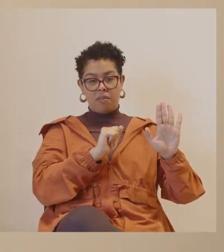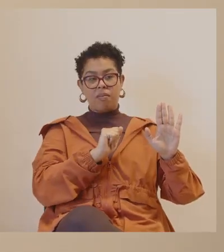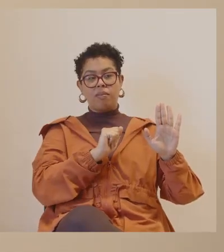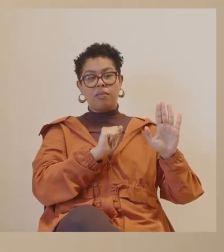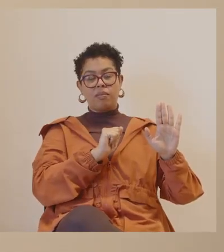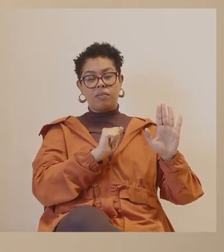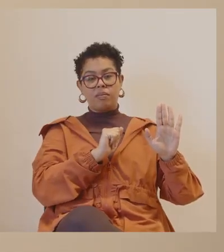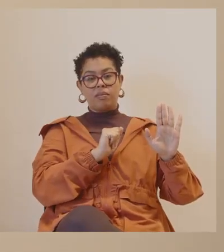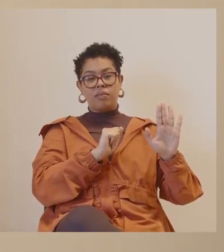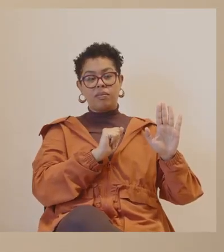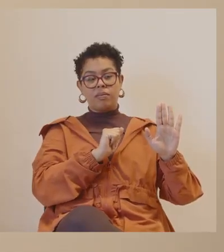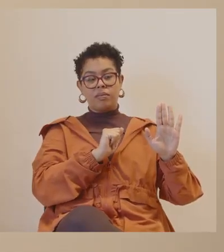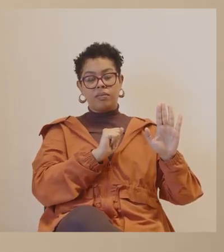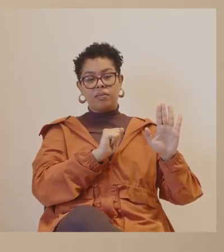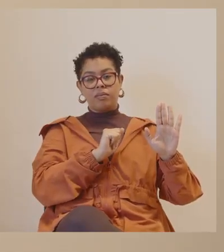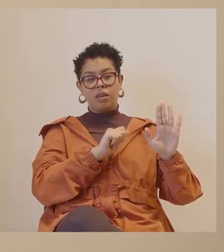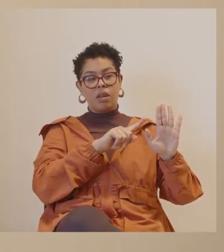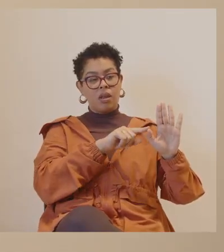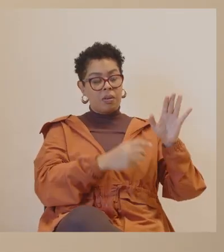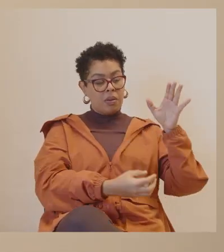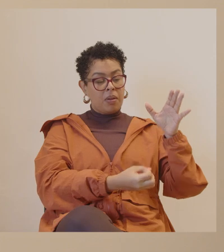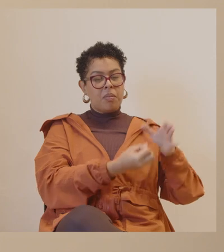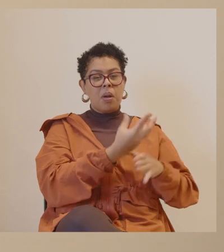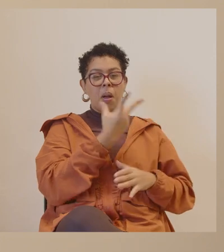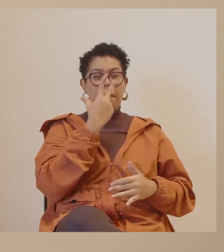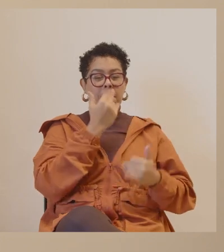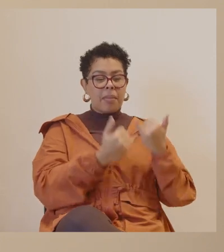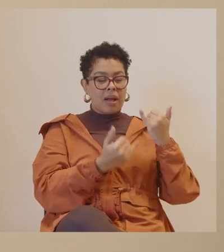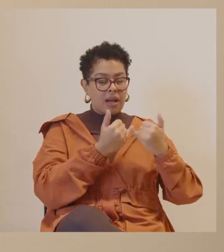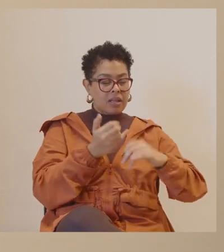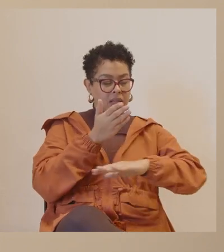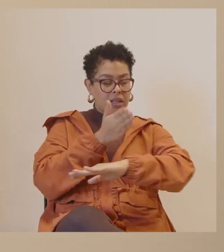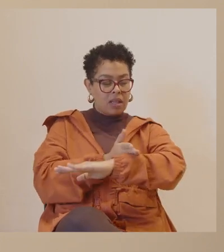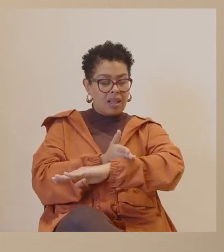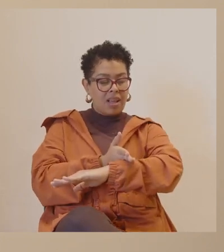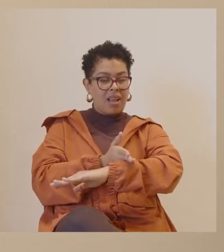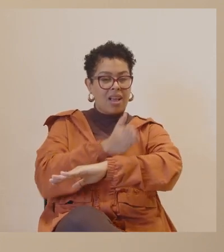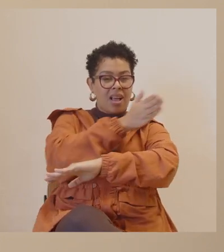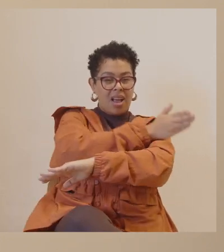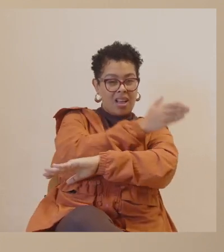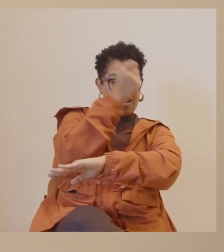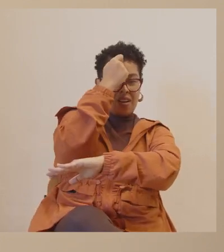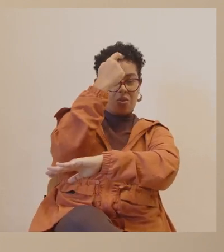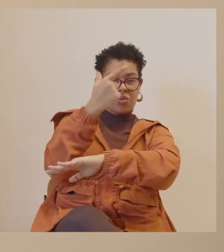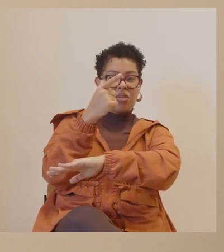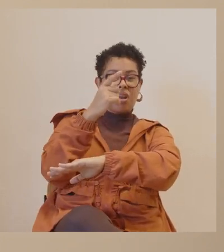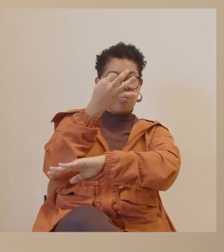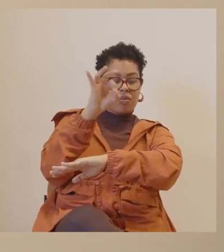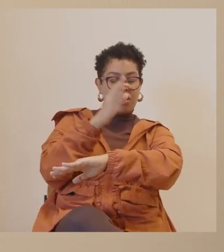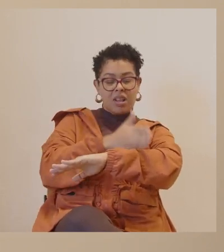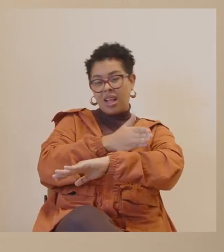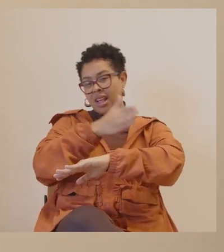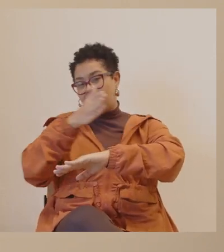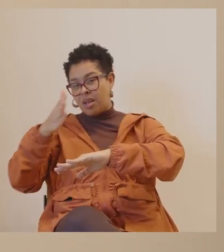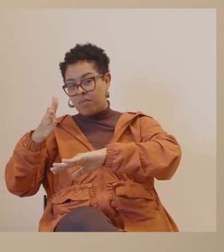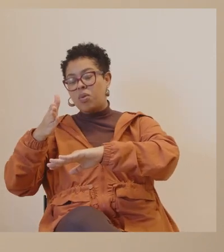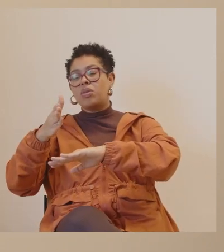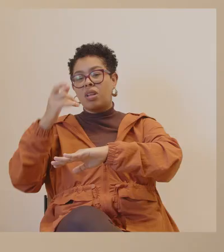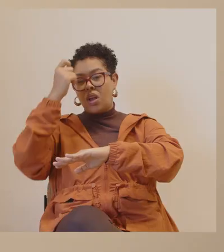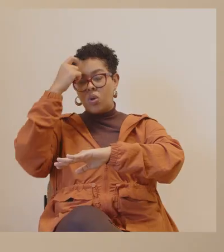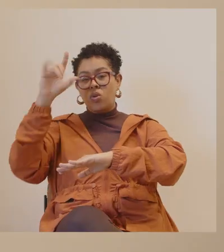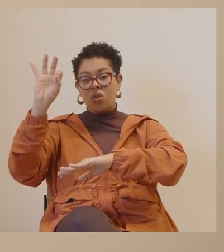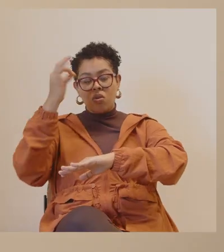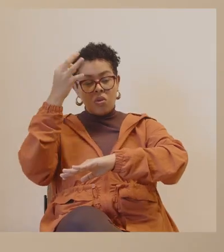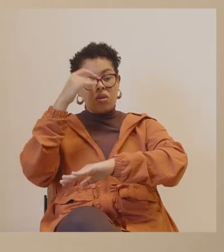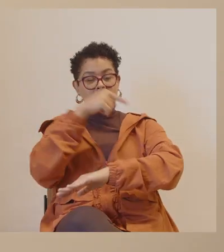que, enfim, cria uma espécie de pré-história, né, da cultura francesa naquele contexto. Ela é disputadíssima, né, a